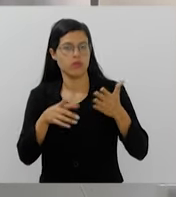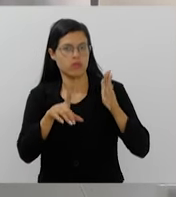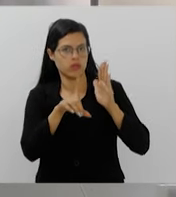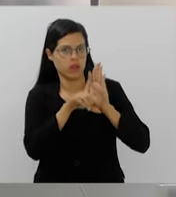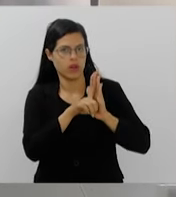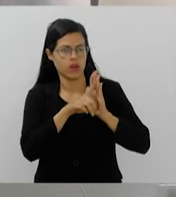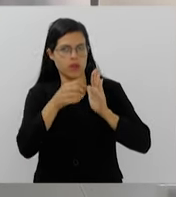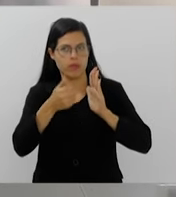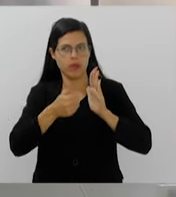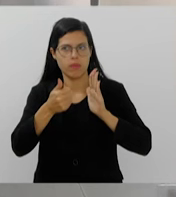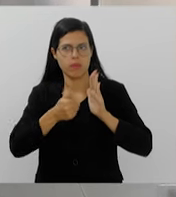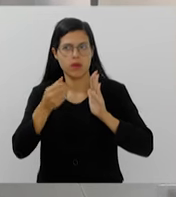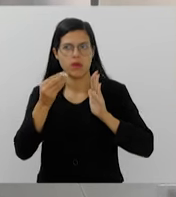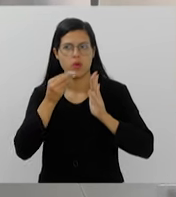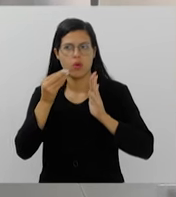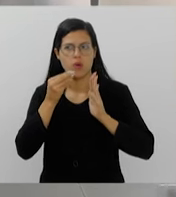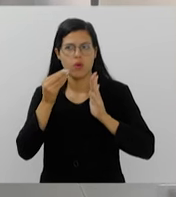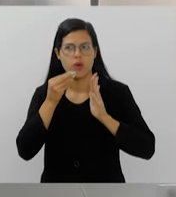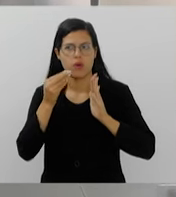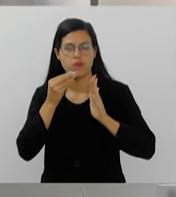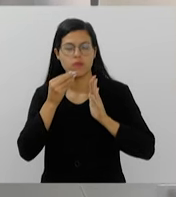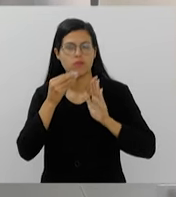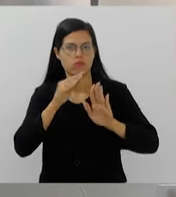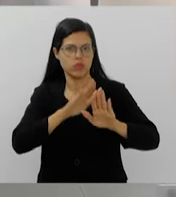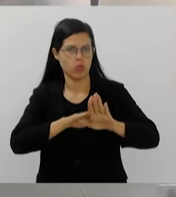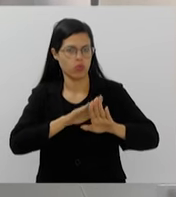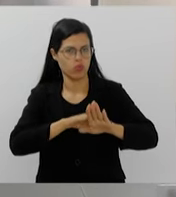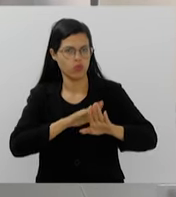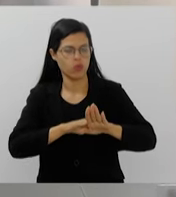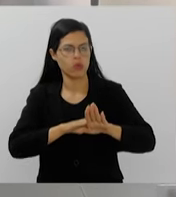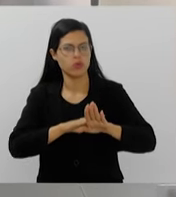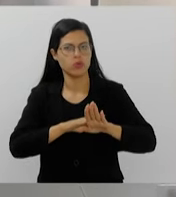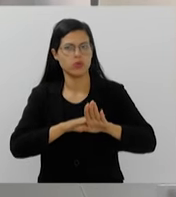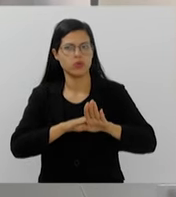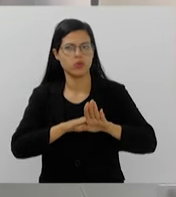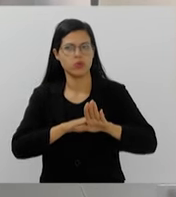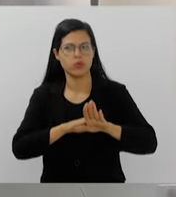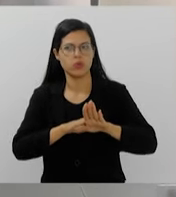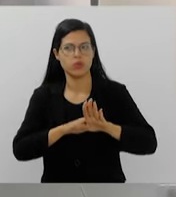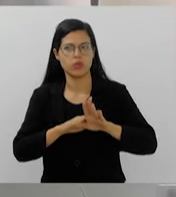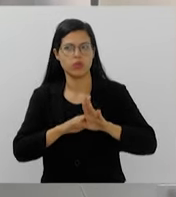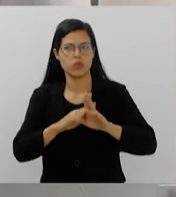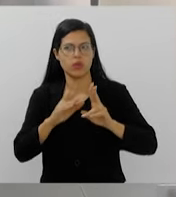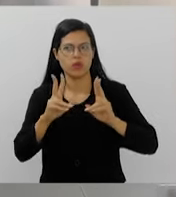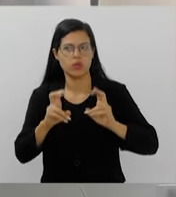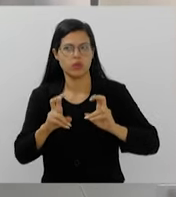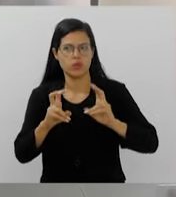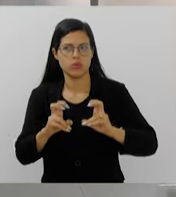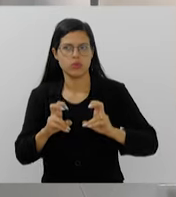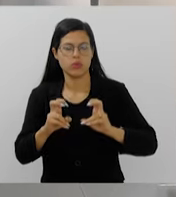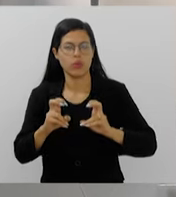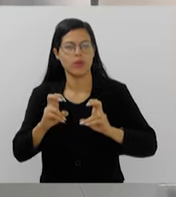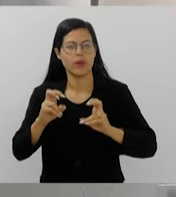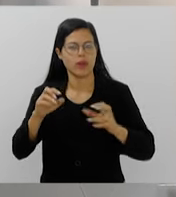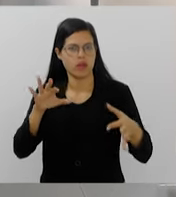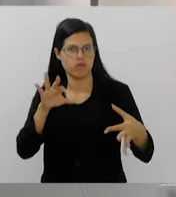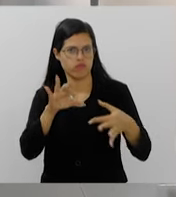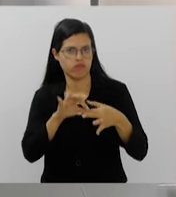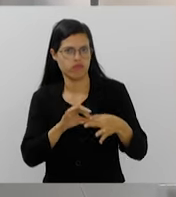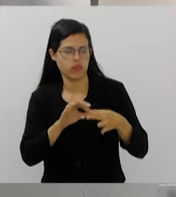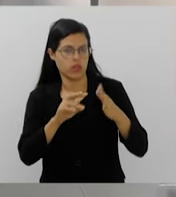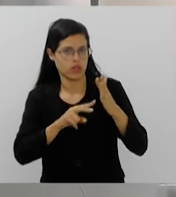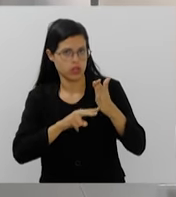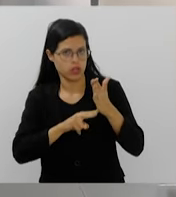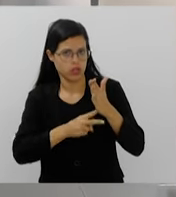deles, obviamente, tem um caráter ideológico, que é a questão do associativismo via sindical, que de